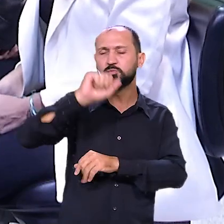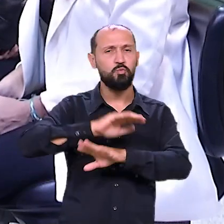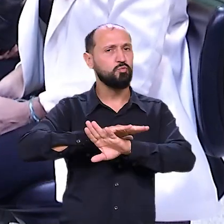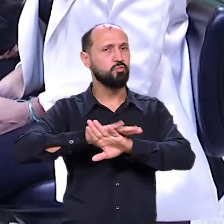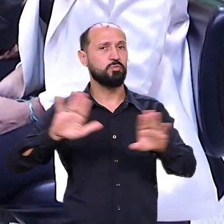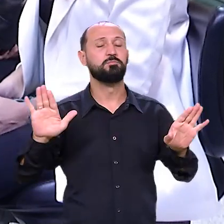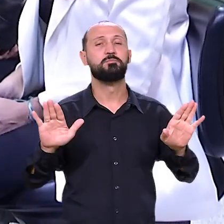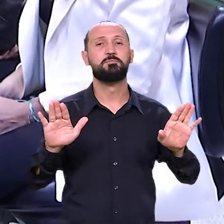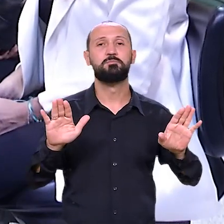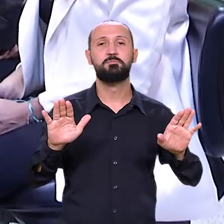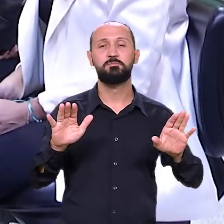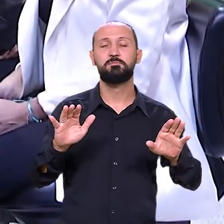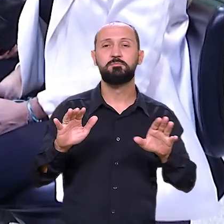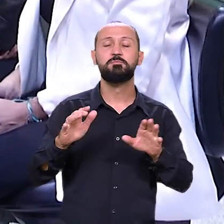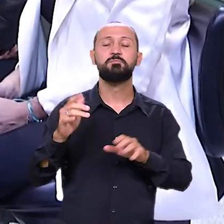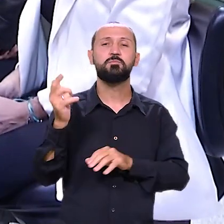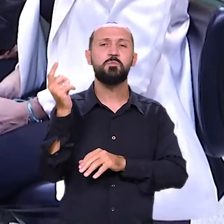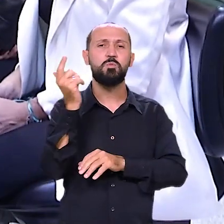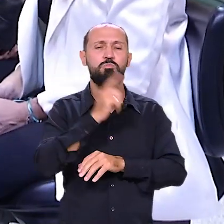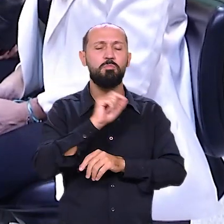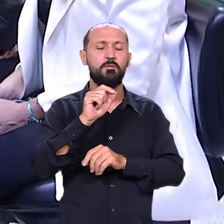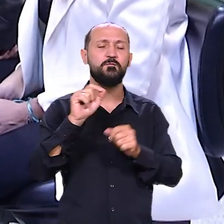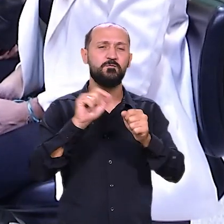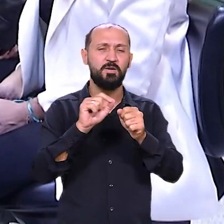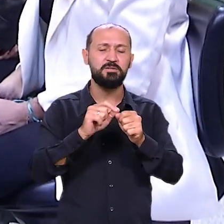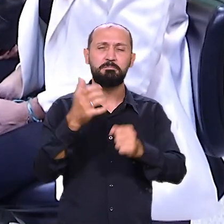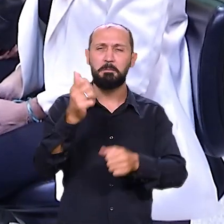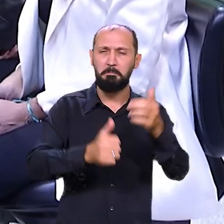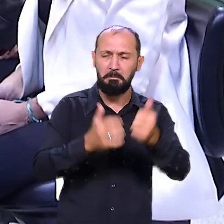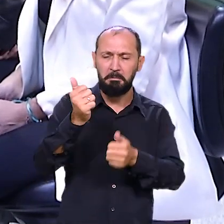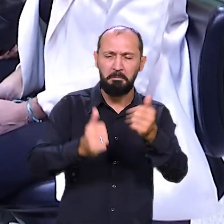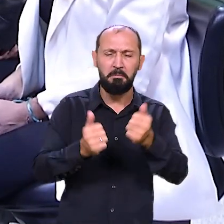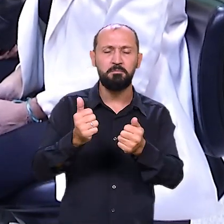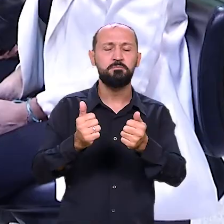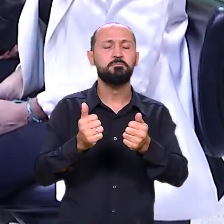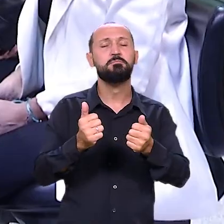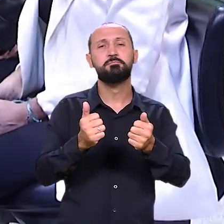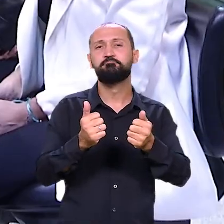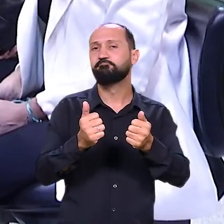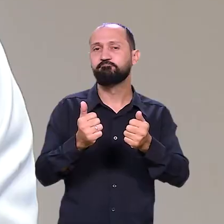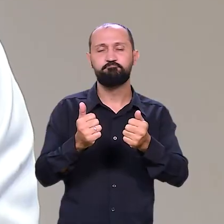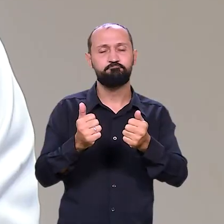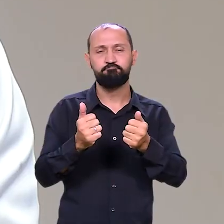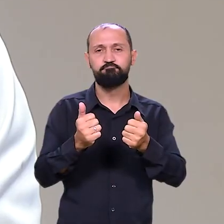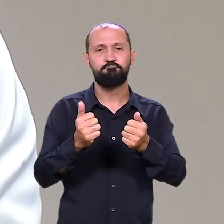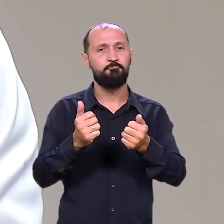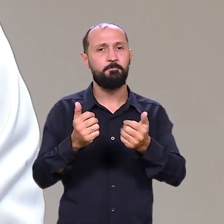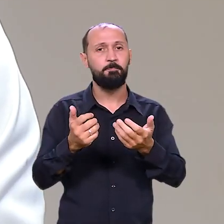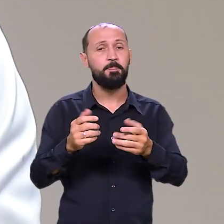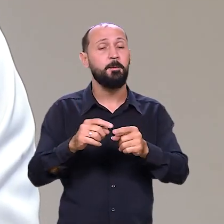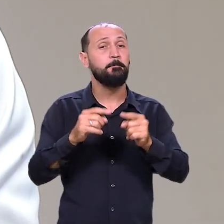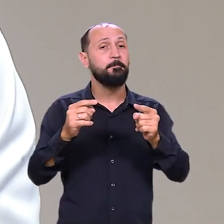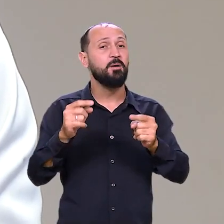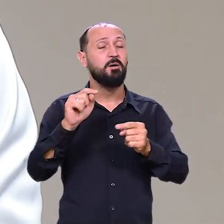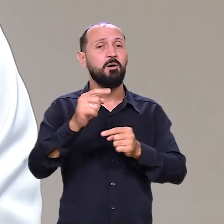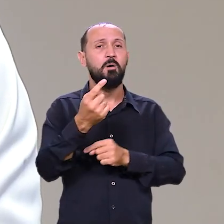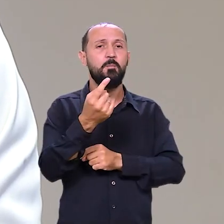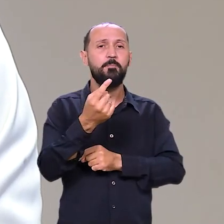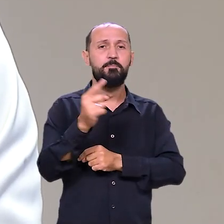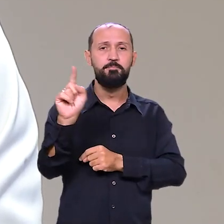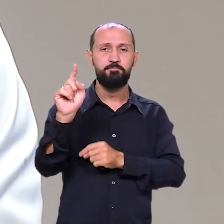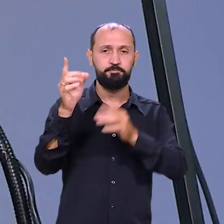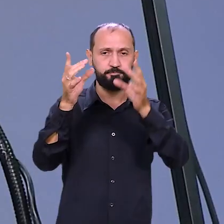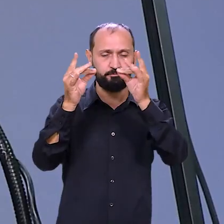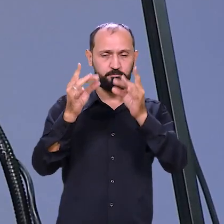isso. Nós vamos conseguir produzir mais leite? Né? Não vamos. Mas esse é um